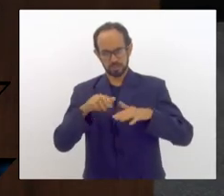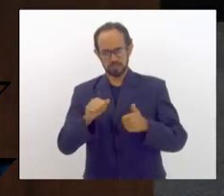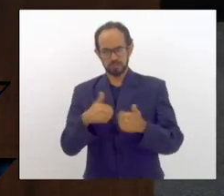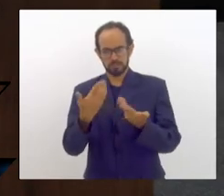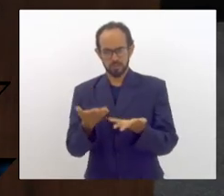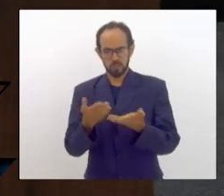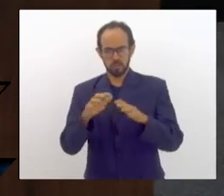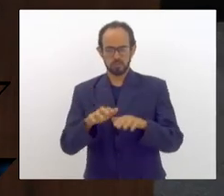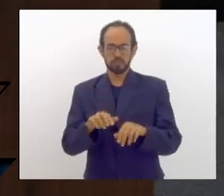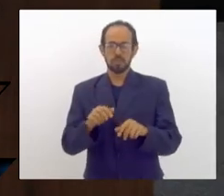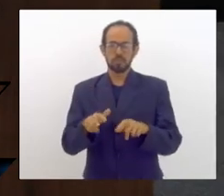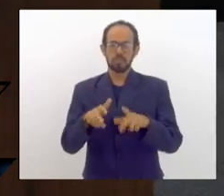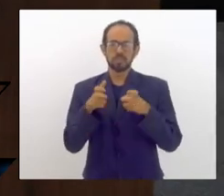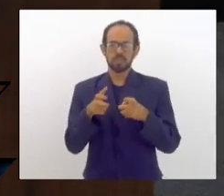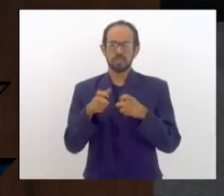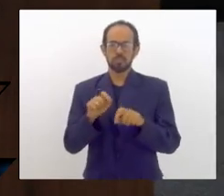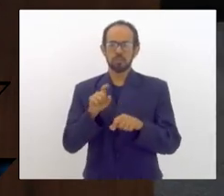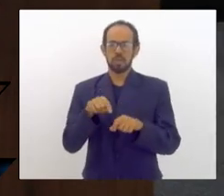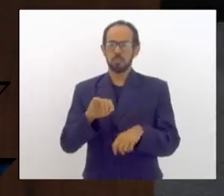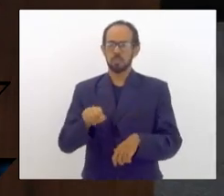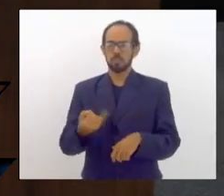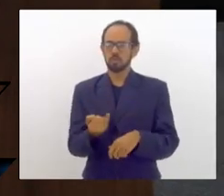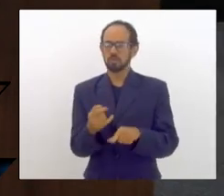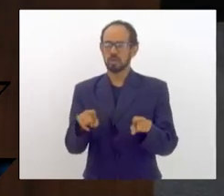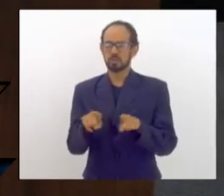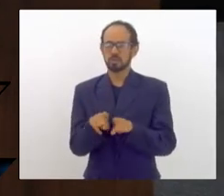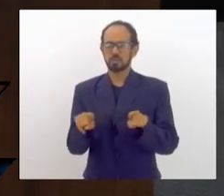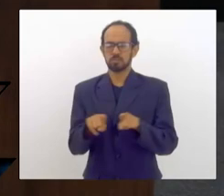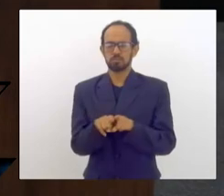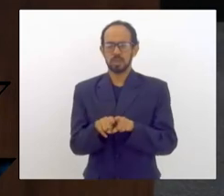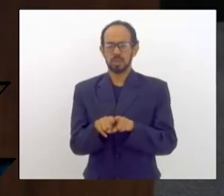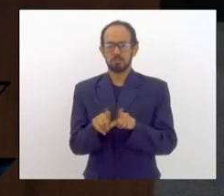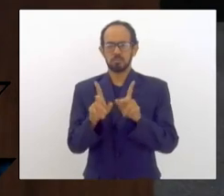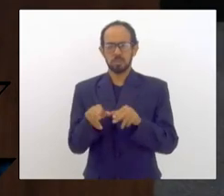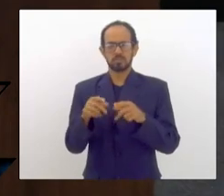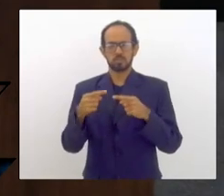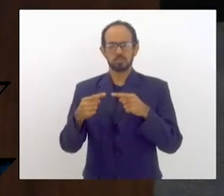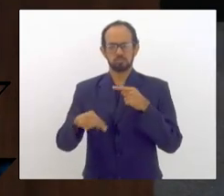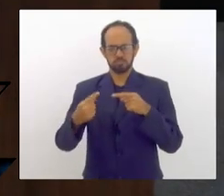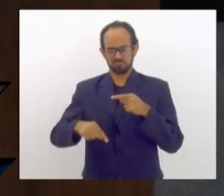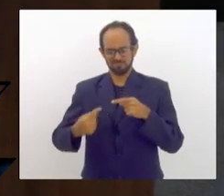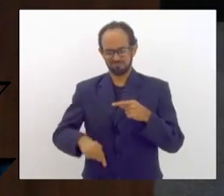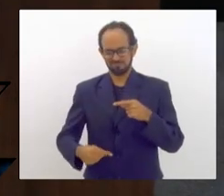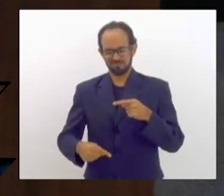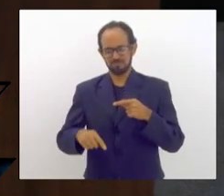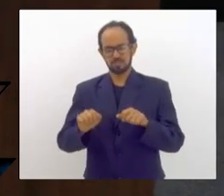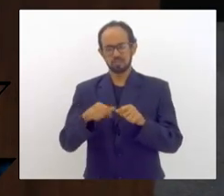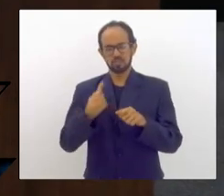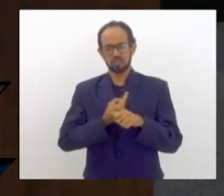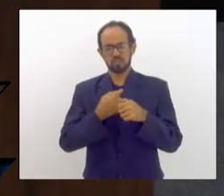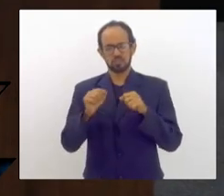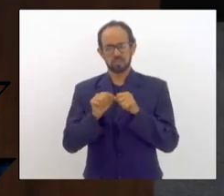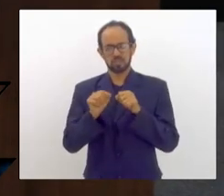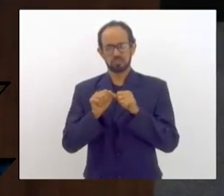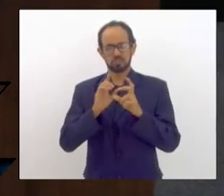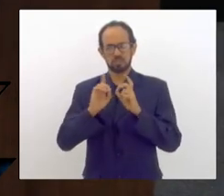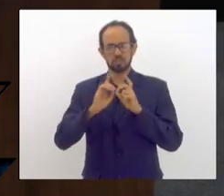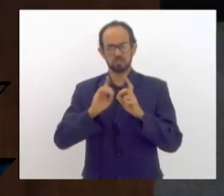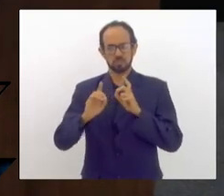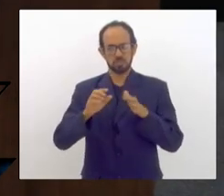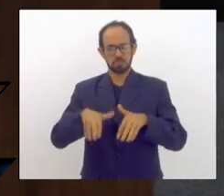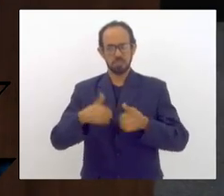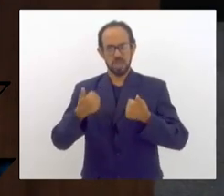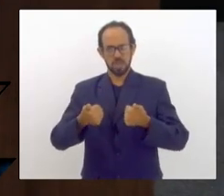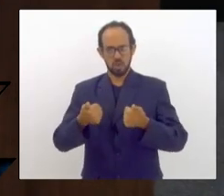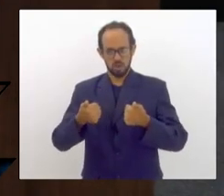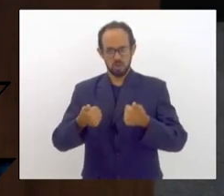eu vejo que é uma oportunidade muito grande, apesar das divergências colocadas aqui, de nós fazermos uma discussão mais acertada